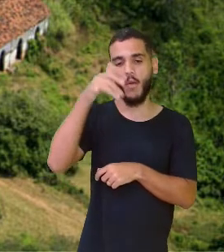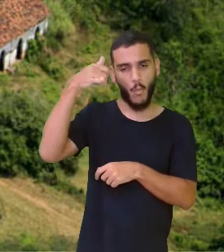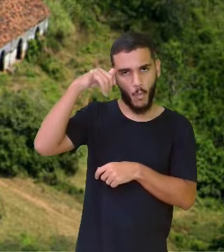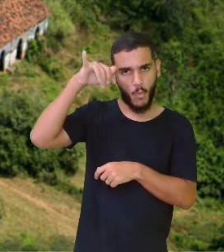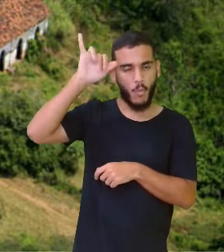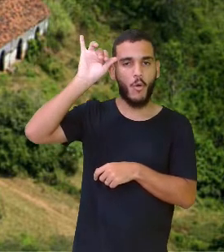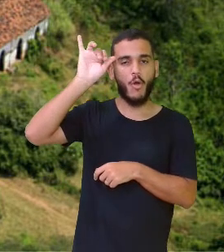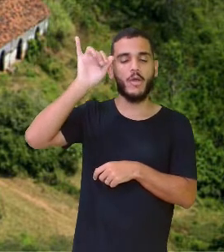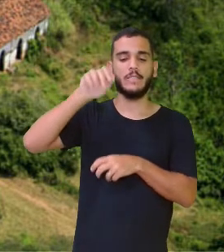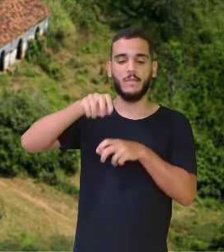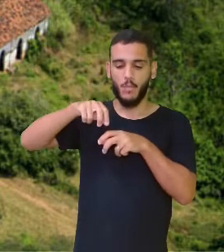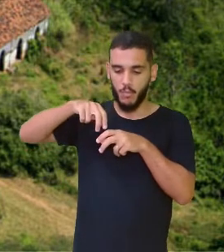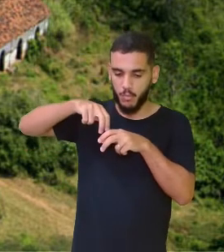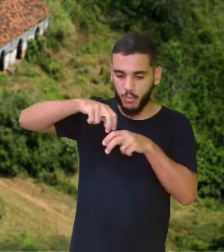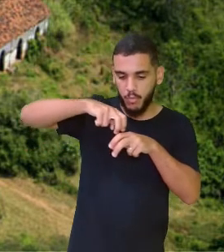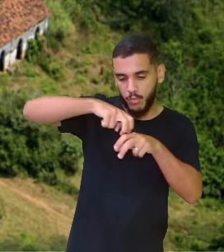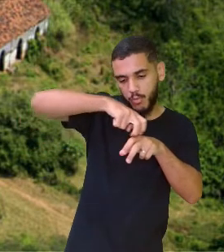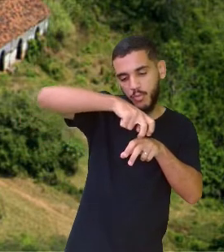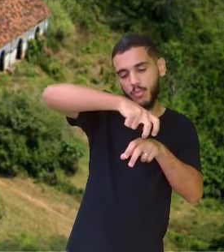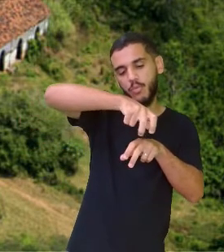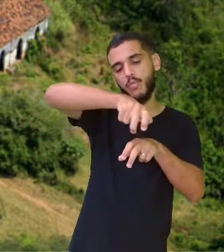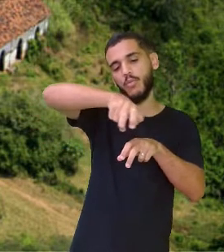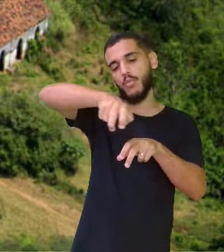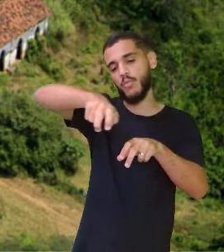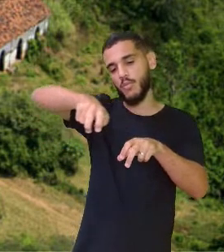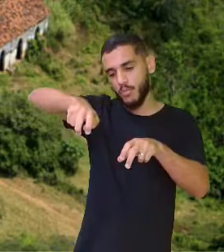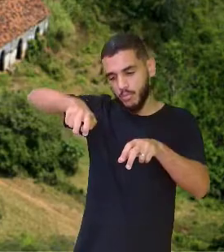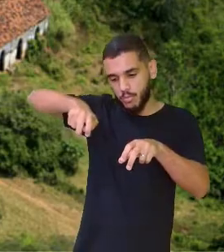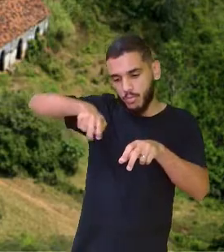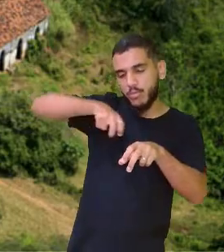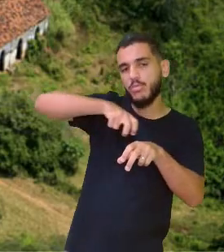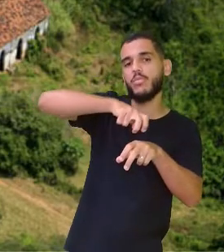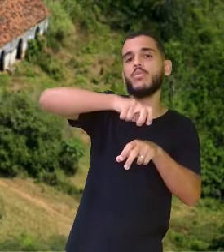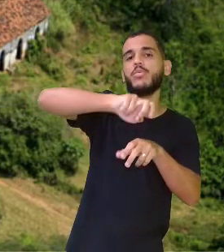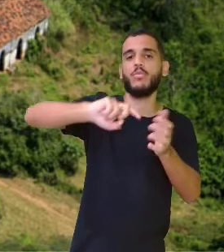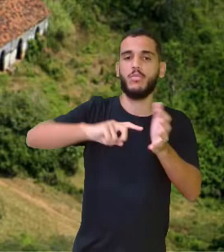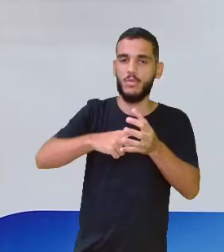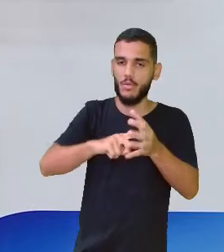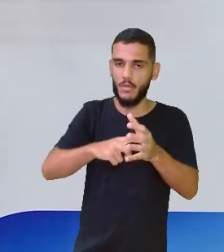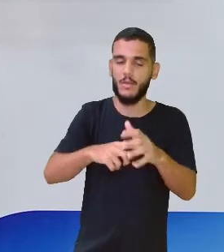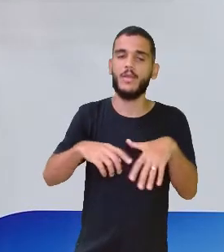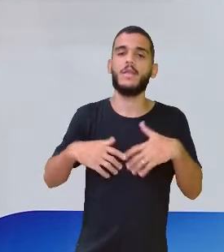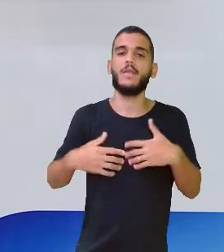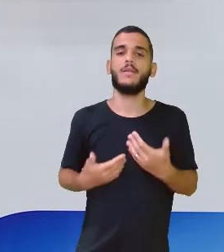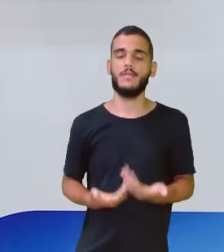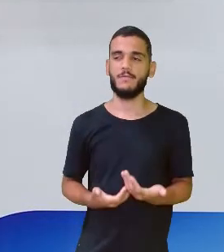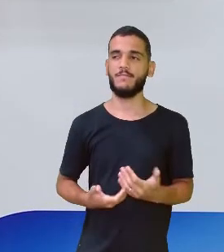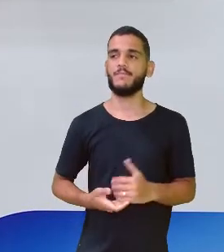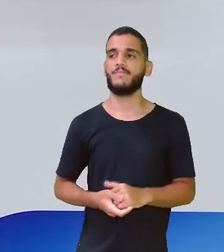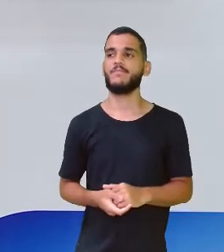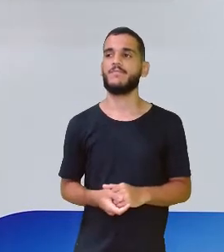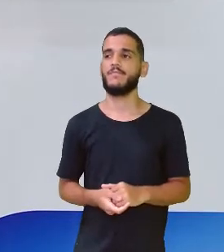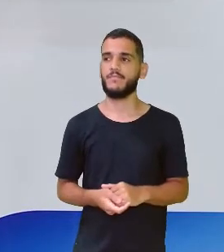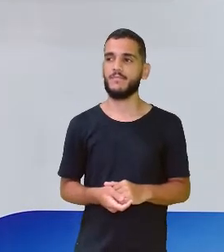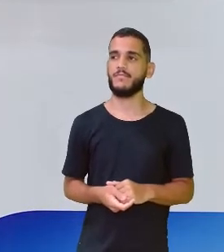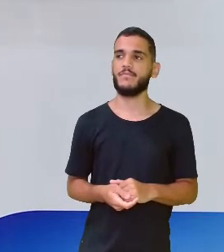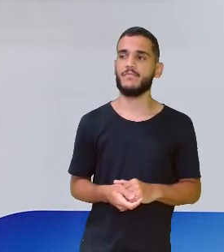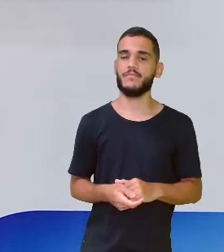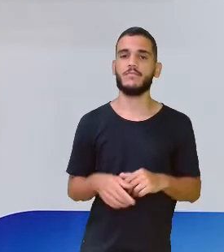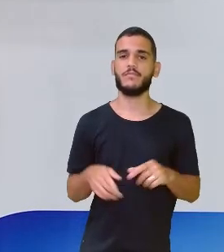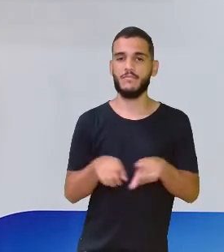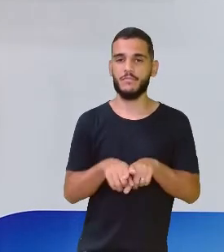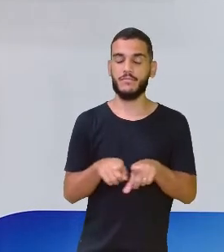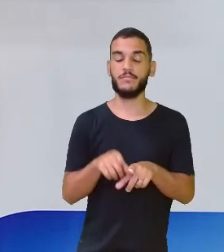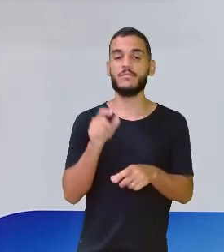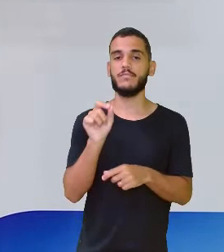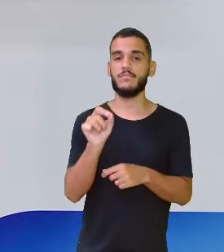ali ou de cavalo, né, para girar aquela estrutura, né? E aqui, muito